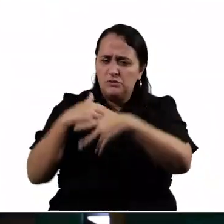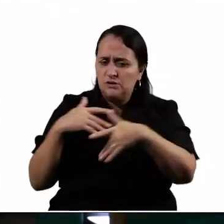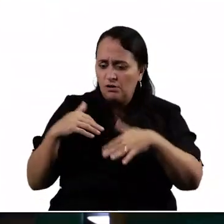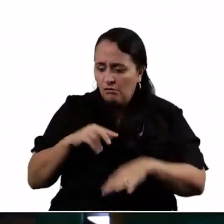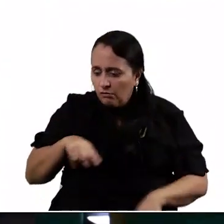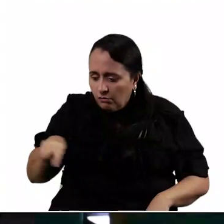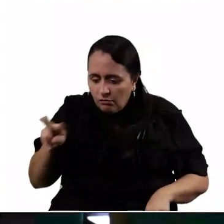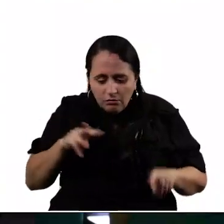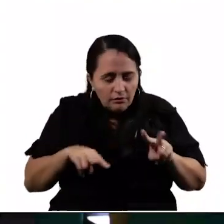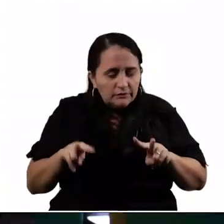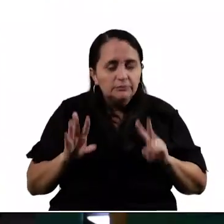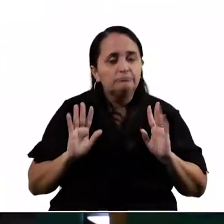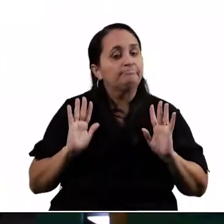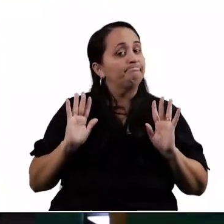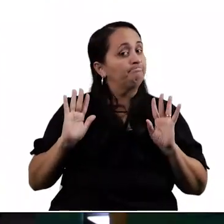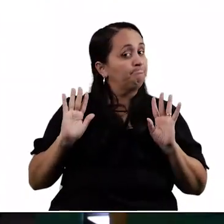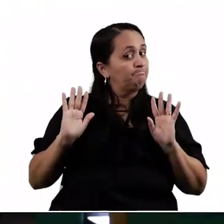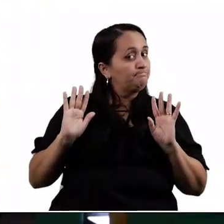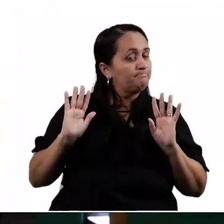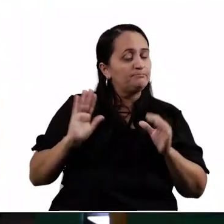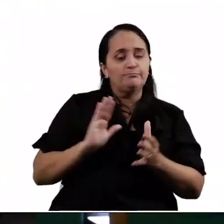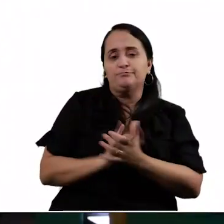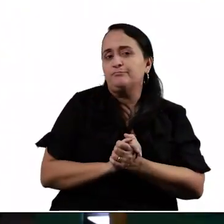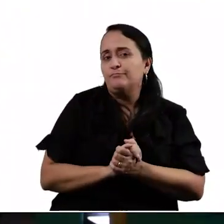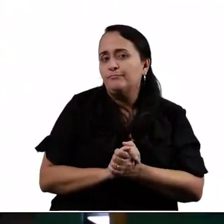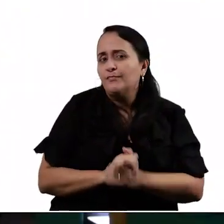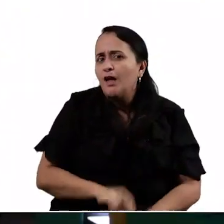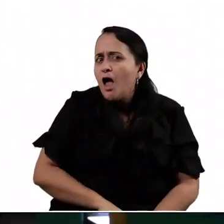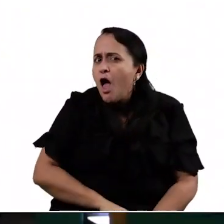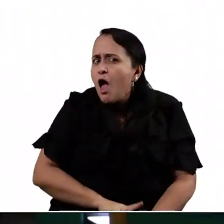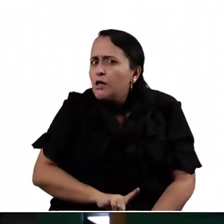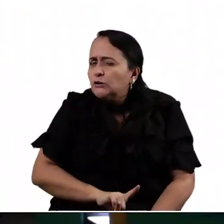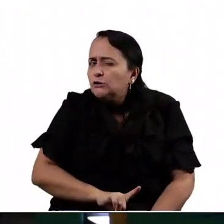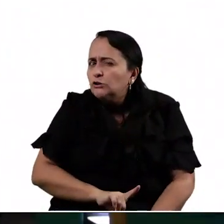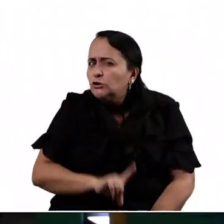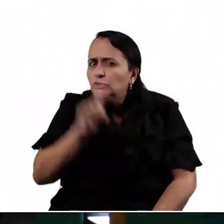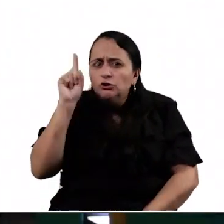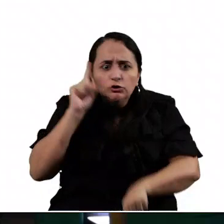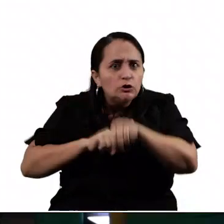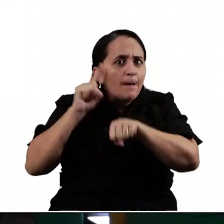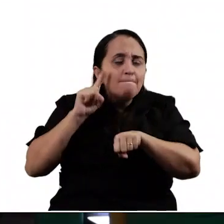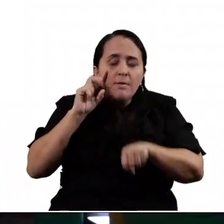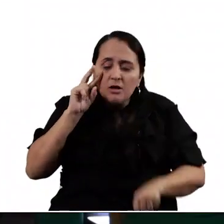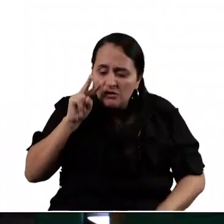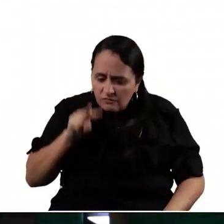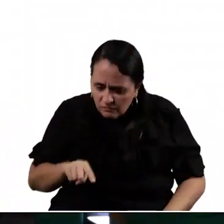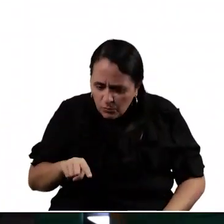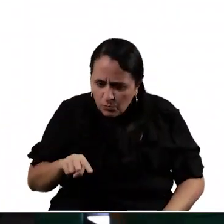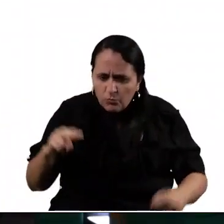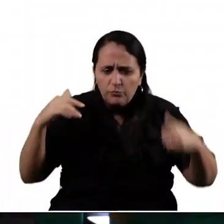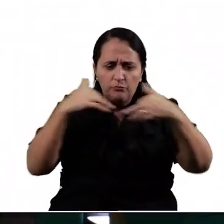até que de repente ele viu uma cidade que estava com uma clareira muito bonita